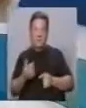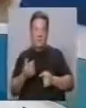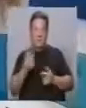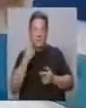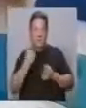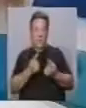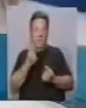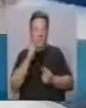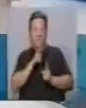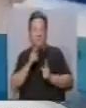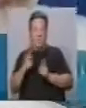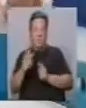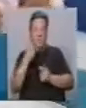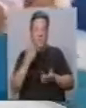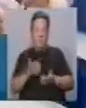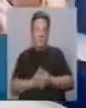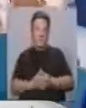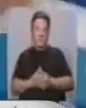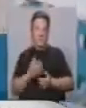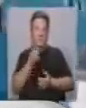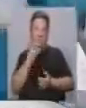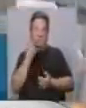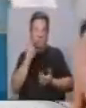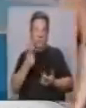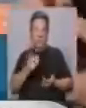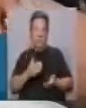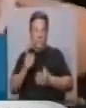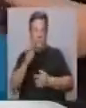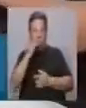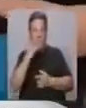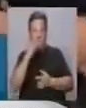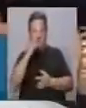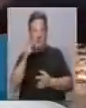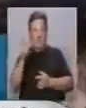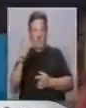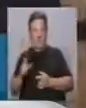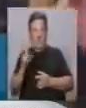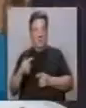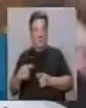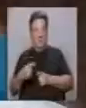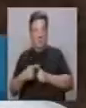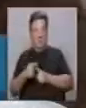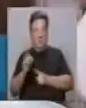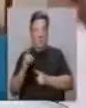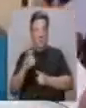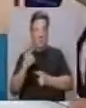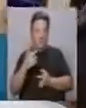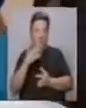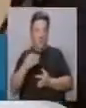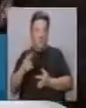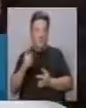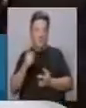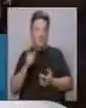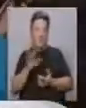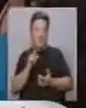algumas perspectivas. Muito bem. Vamos ver o outro lado, vamos ver se eles também estão interessados e estão com certeza. Esta é uma forma de